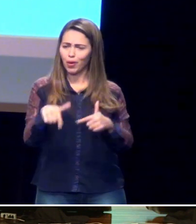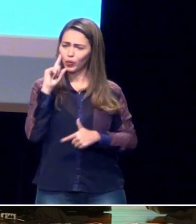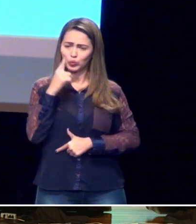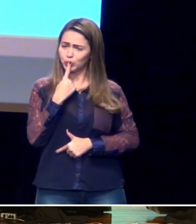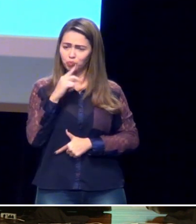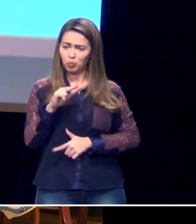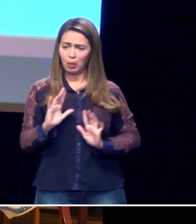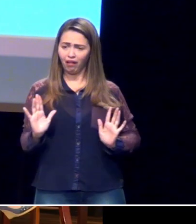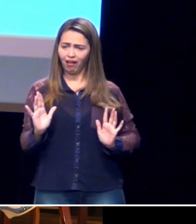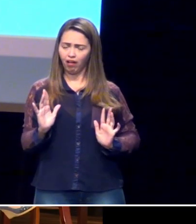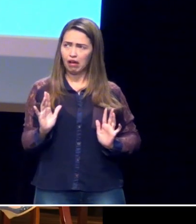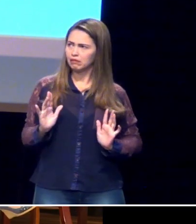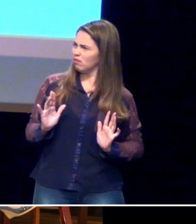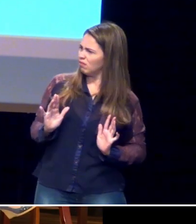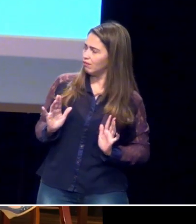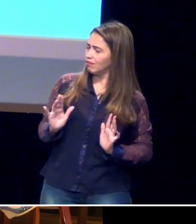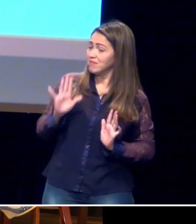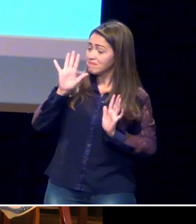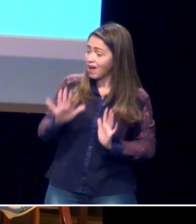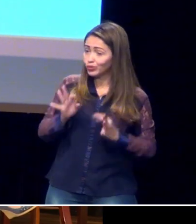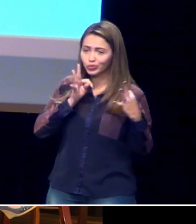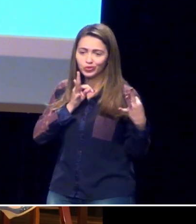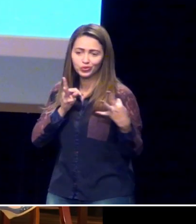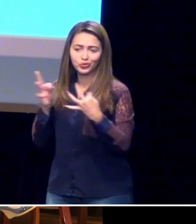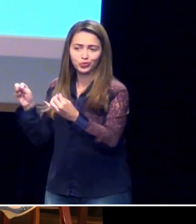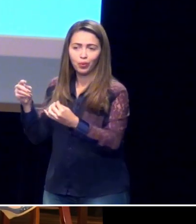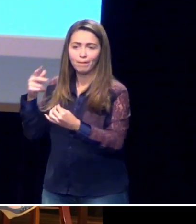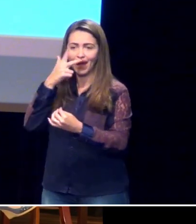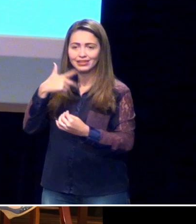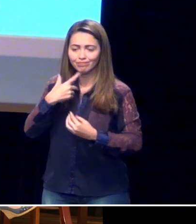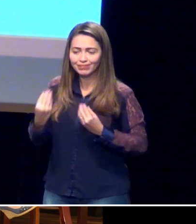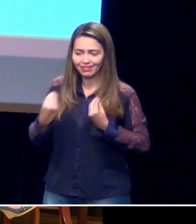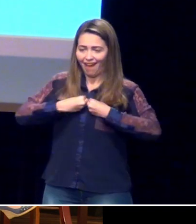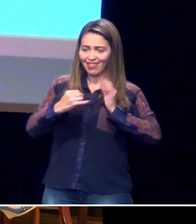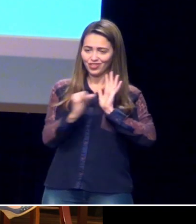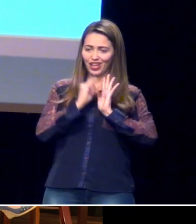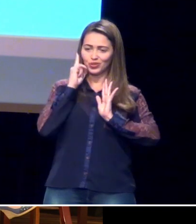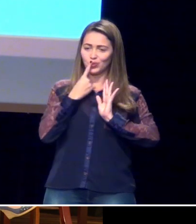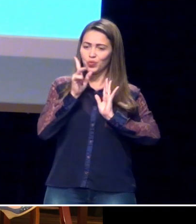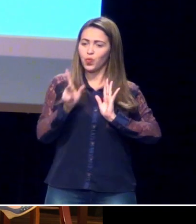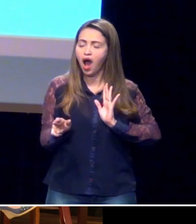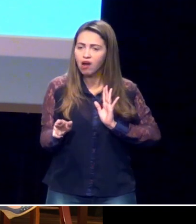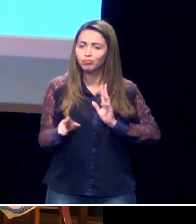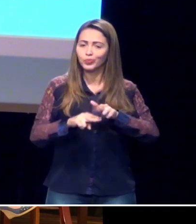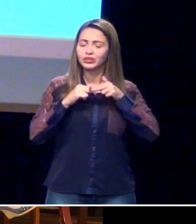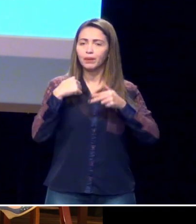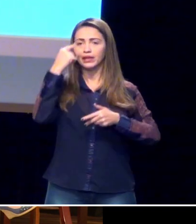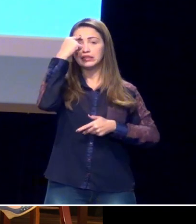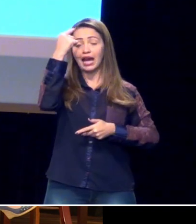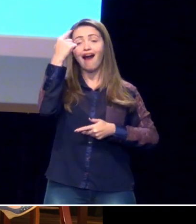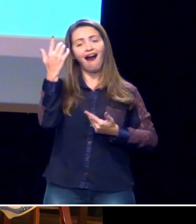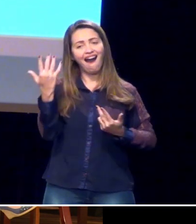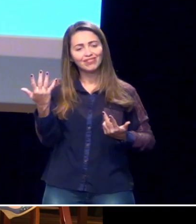eu não disse. Mas tudo o que ele diz aqui, eu me reconheço nele. E aí a